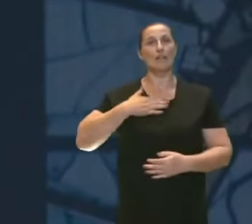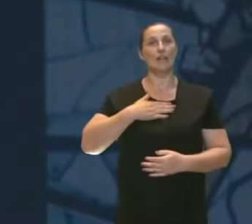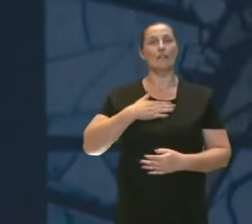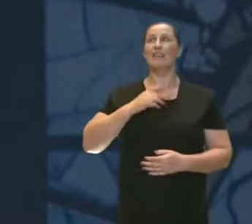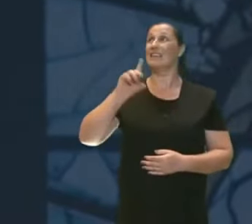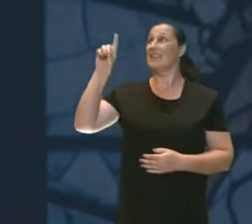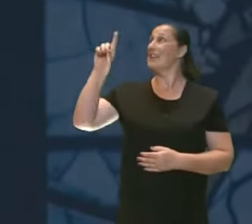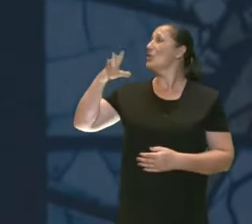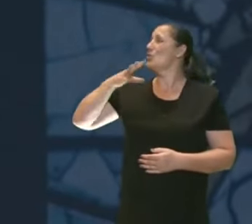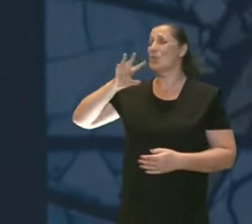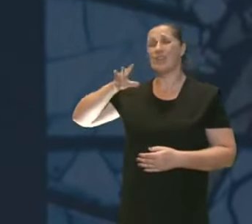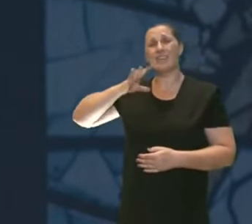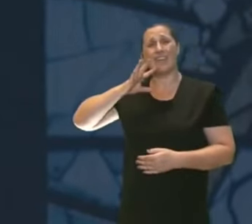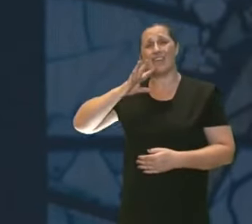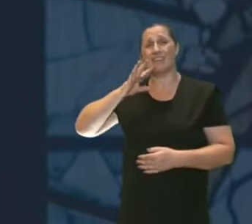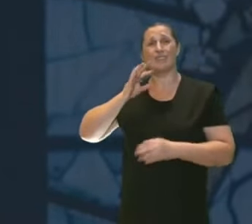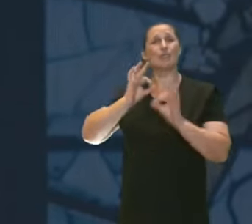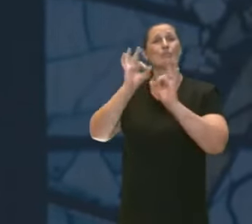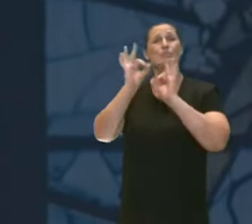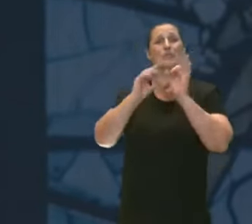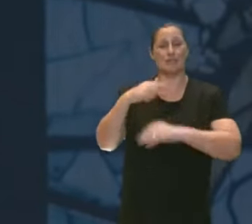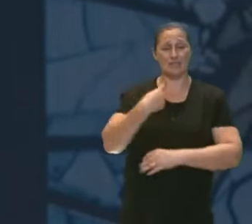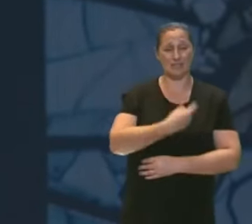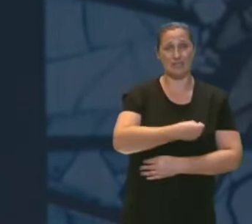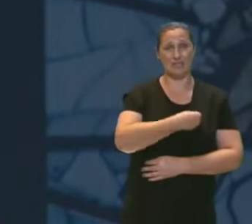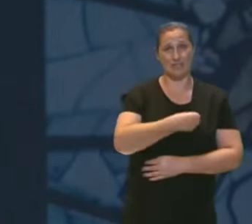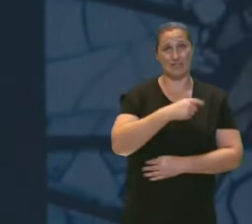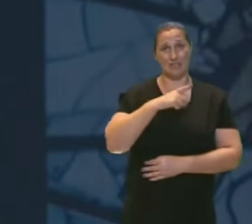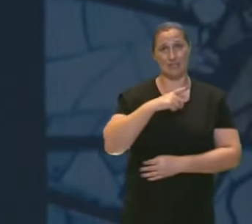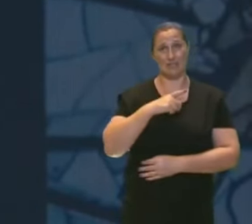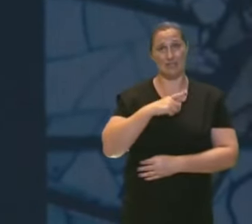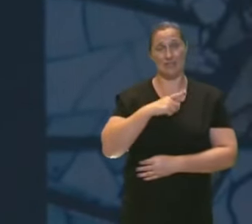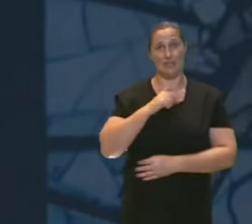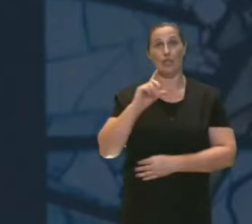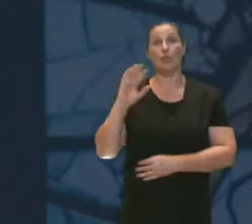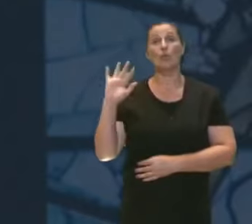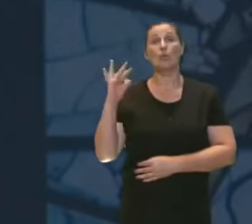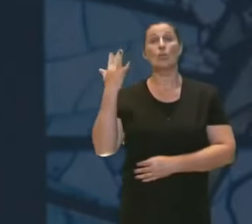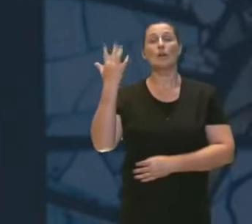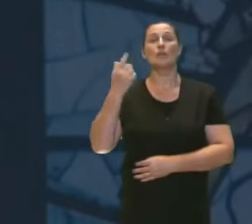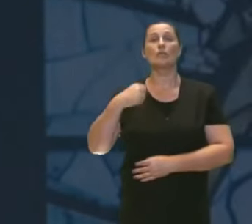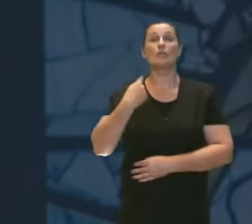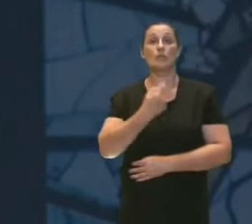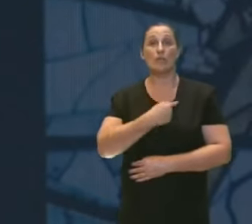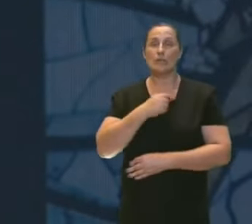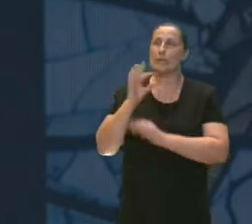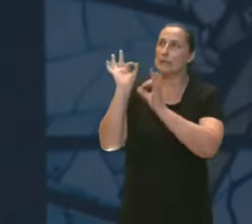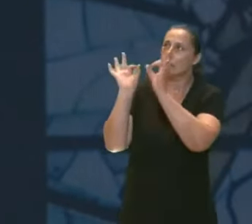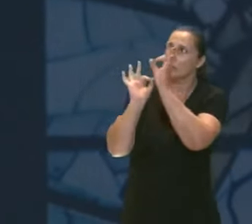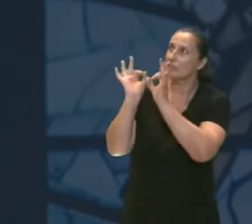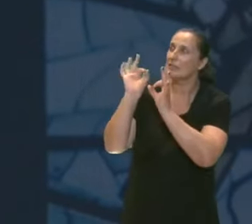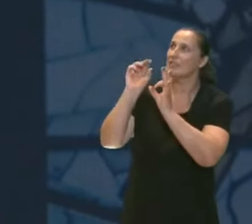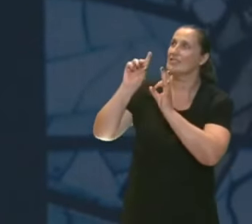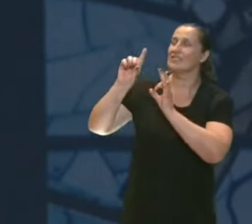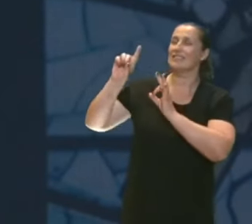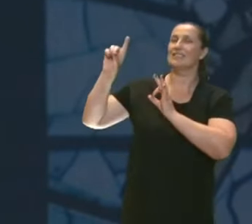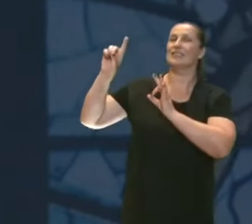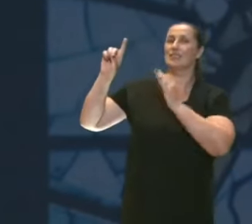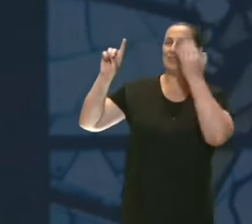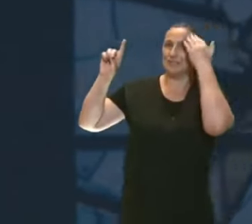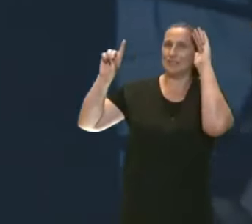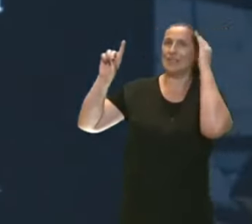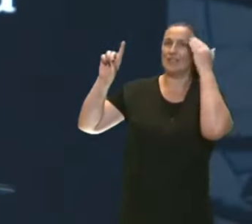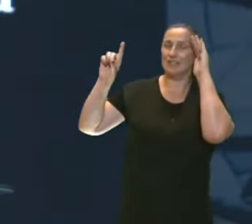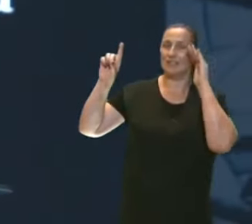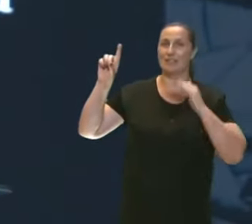para nós. Ele está construindo essa história. Quando a gente é capaz de olhar para o bom plano de Deus, então a gente diz